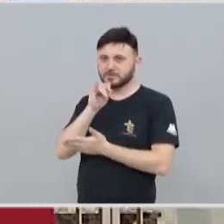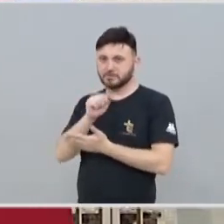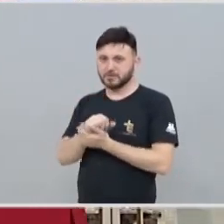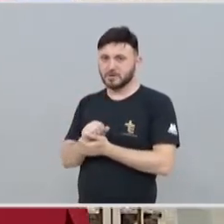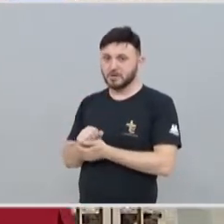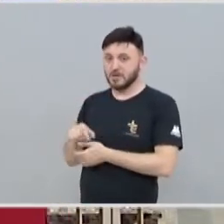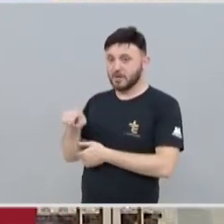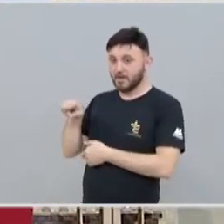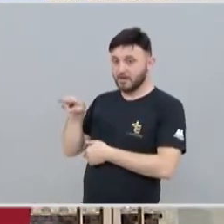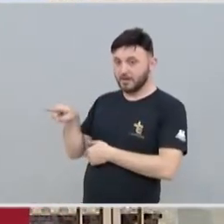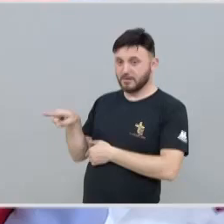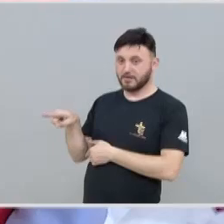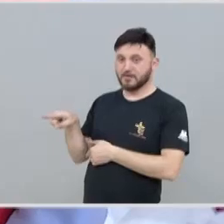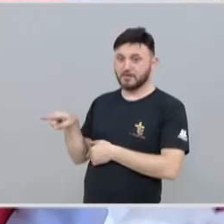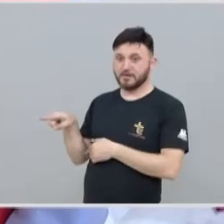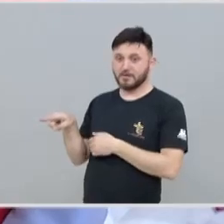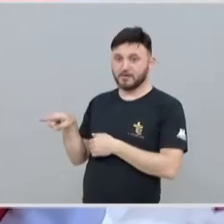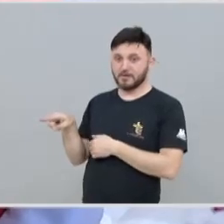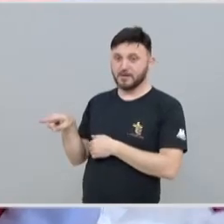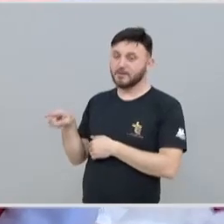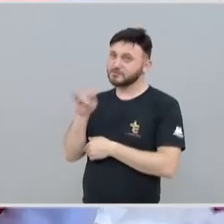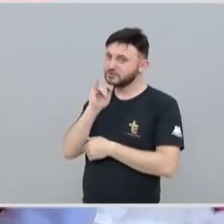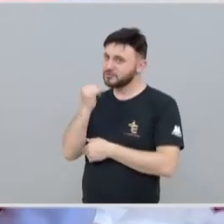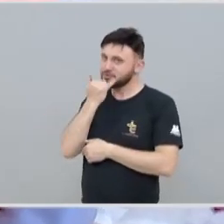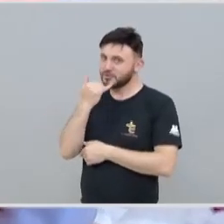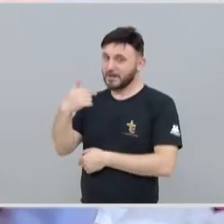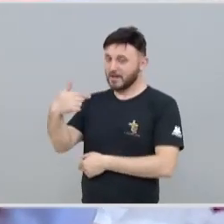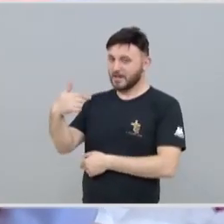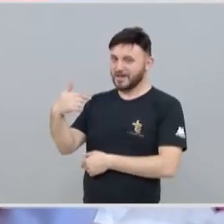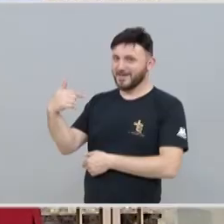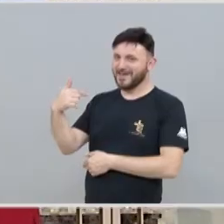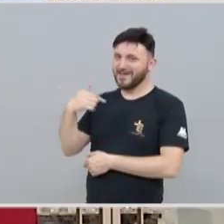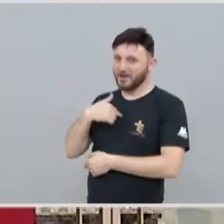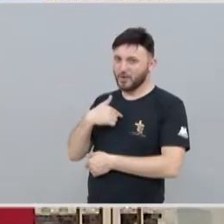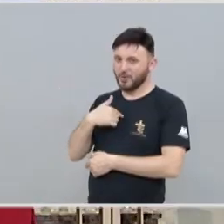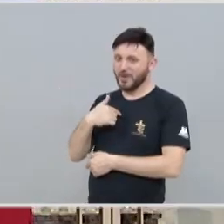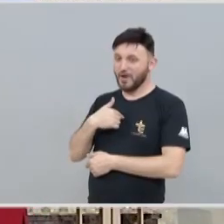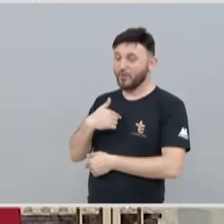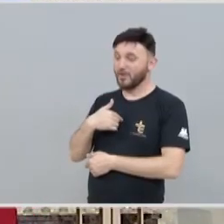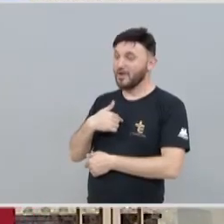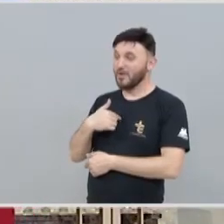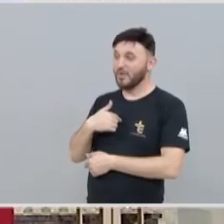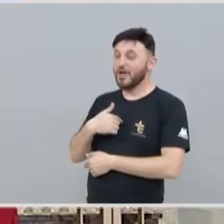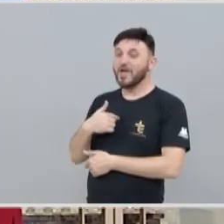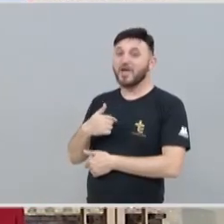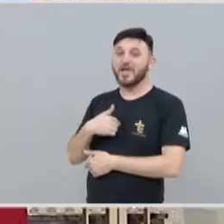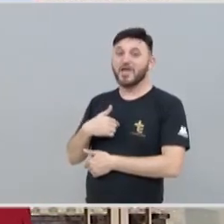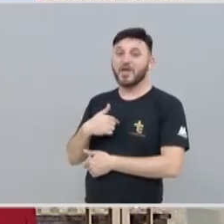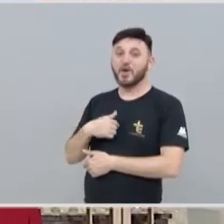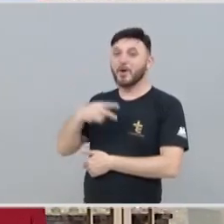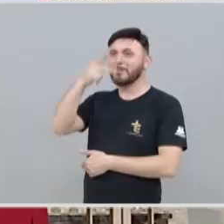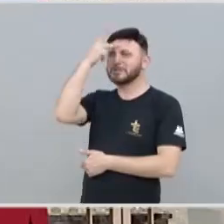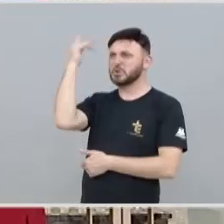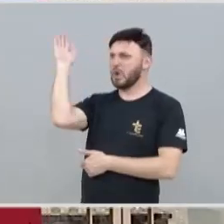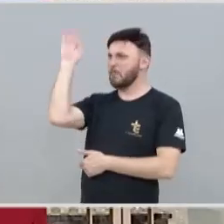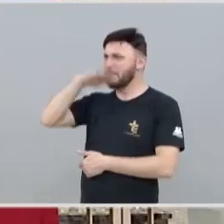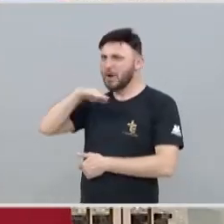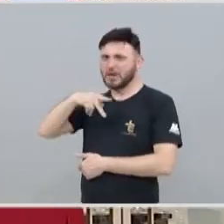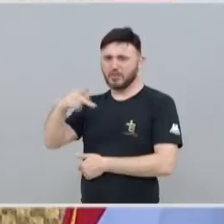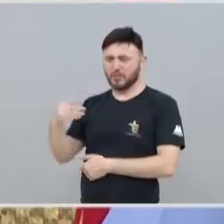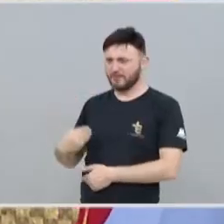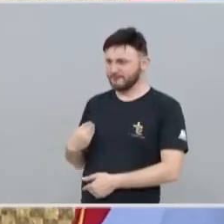um eu fui um rap usar você como mal deixa me usar eu fui uma pessoa má na tua